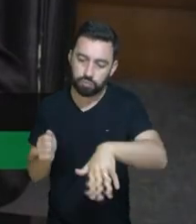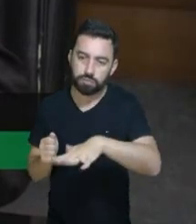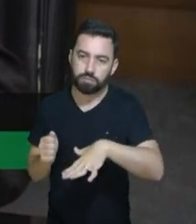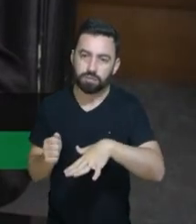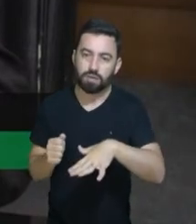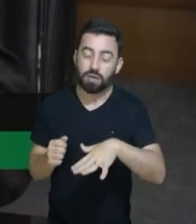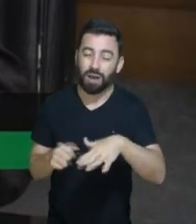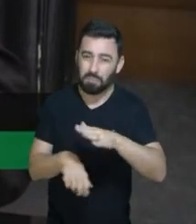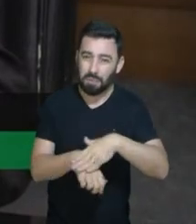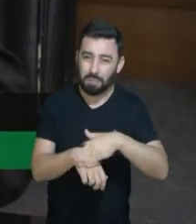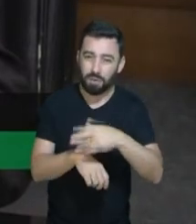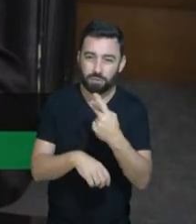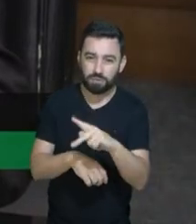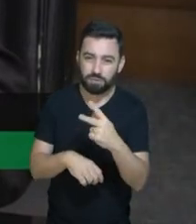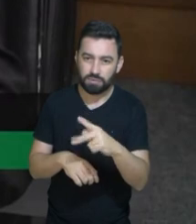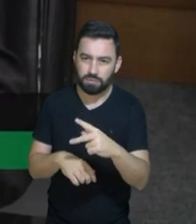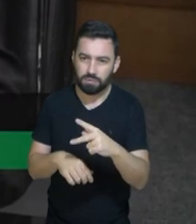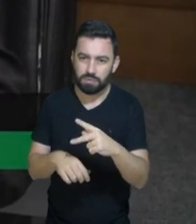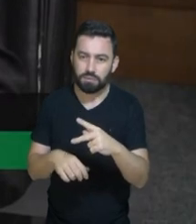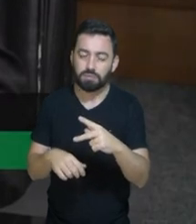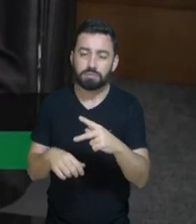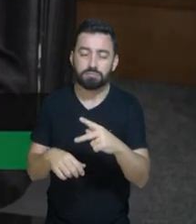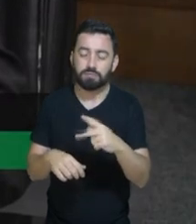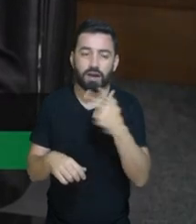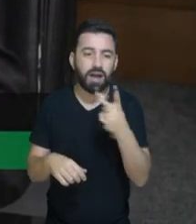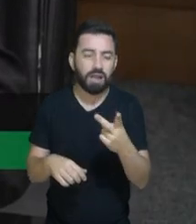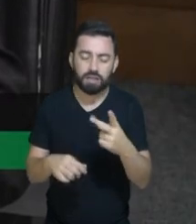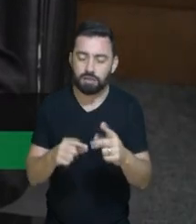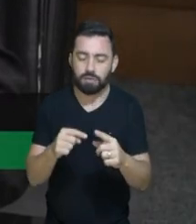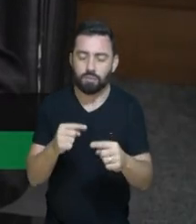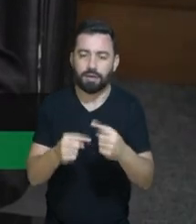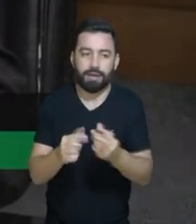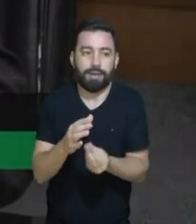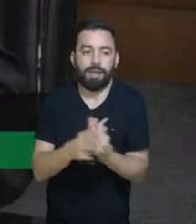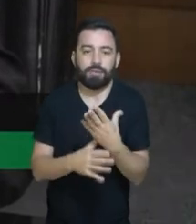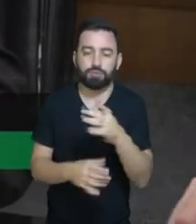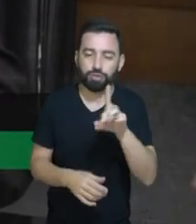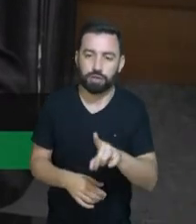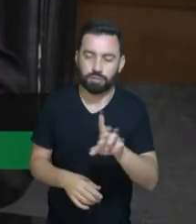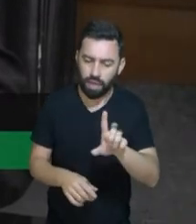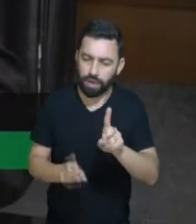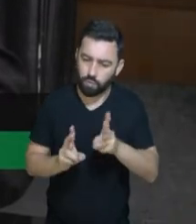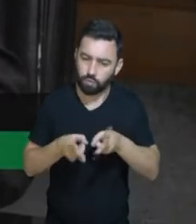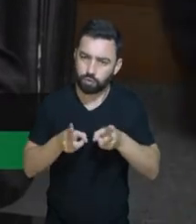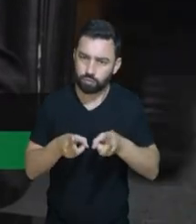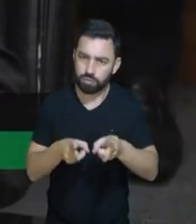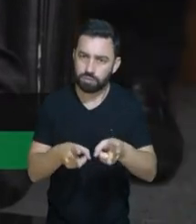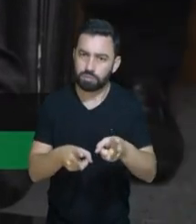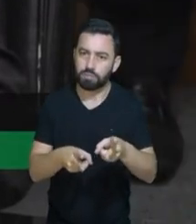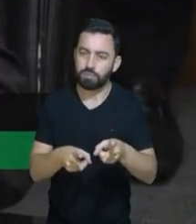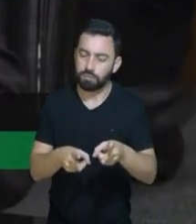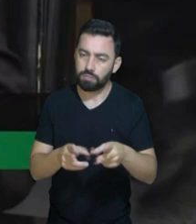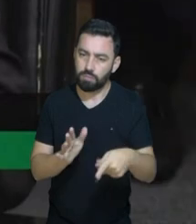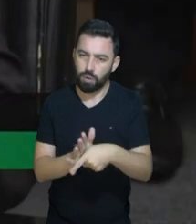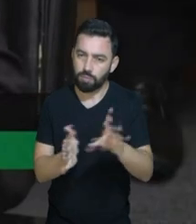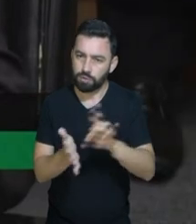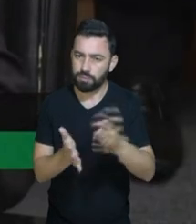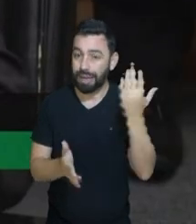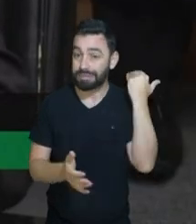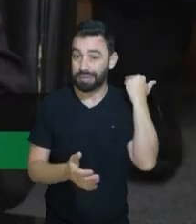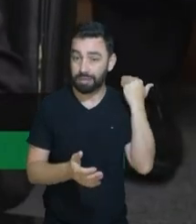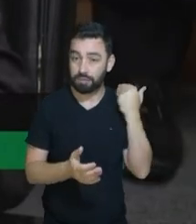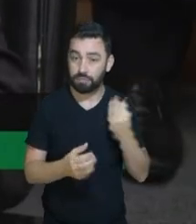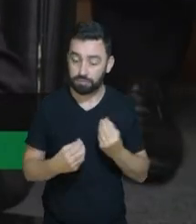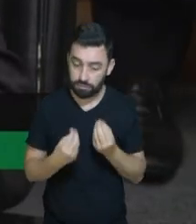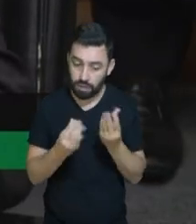afirmando que não está se visando a criação de um direito mas exigindo a continuidade da condição Originalmente oferecida